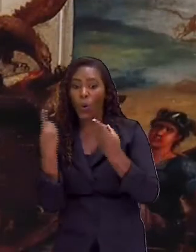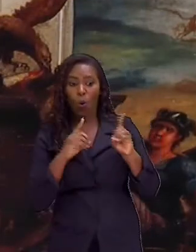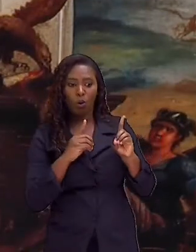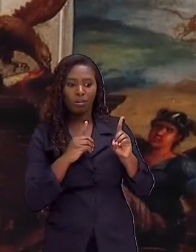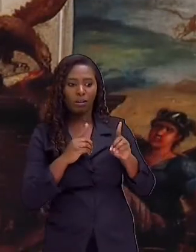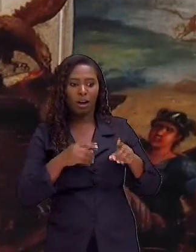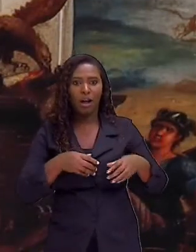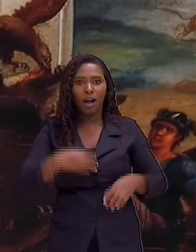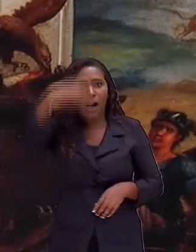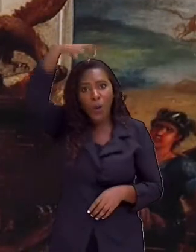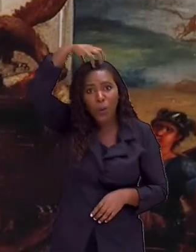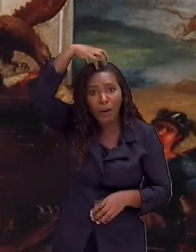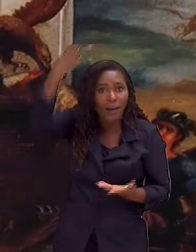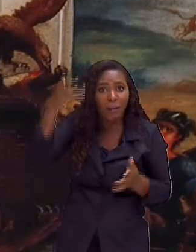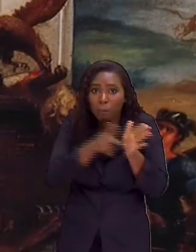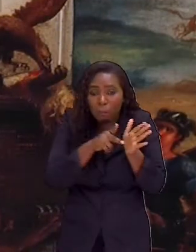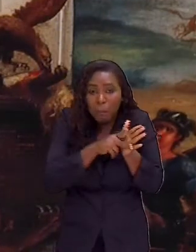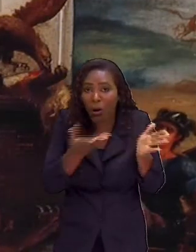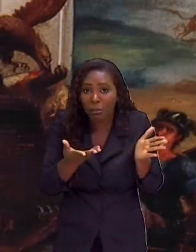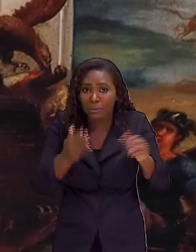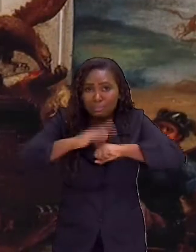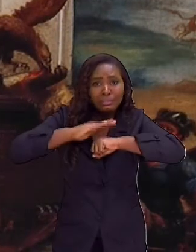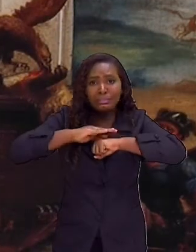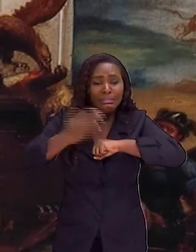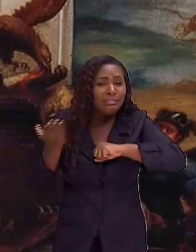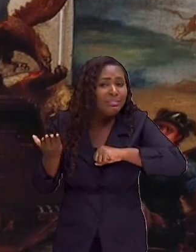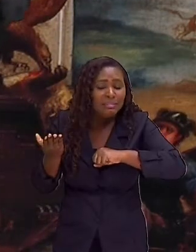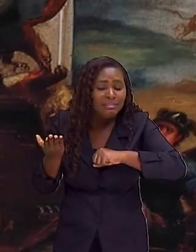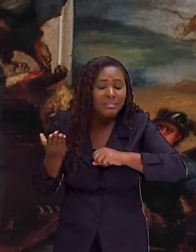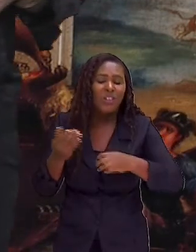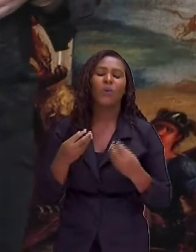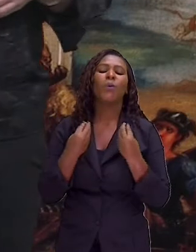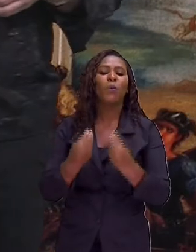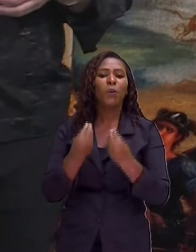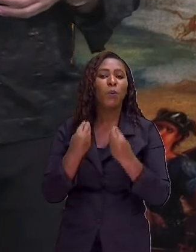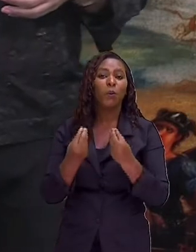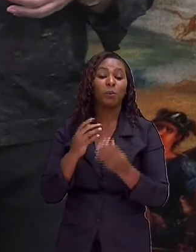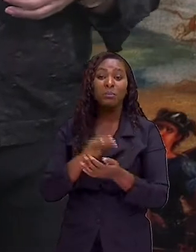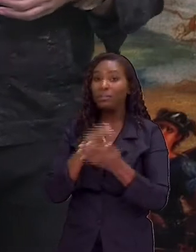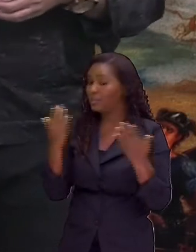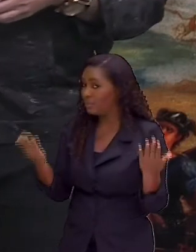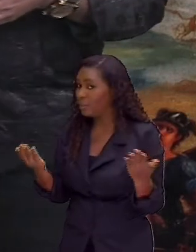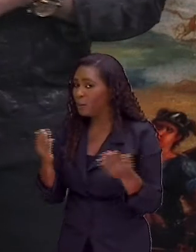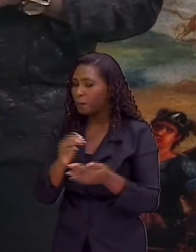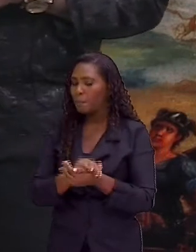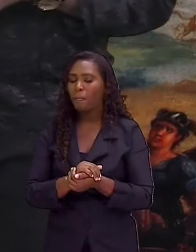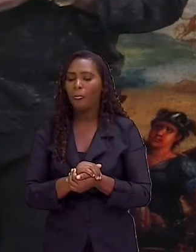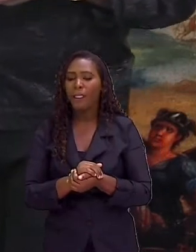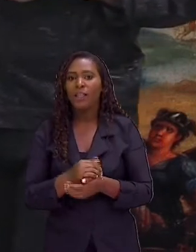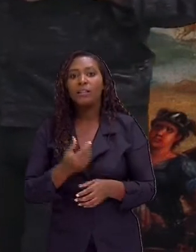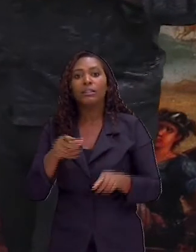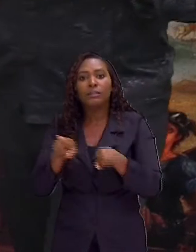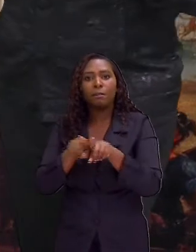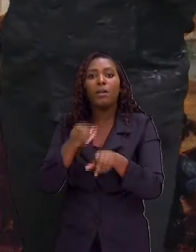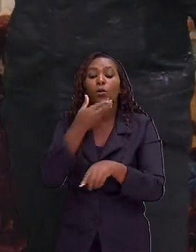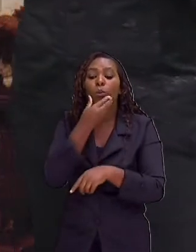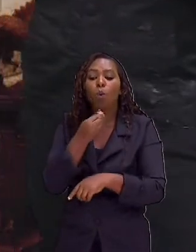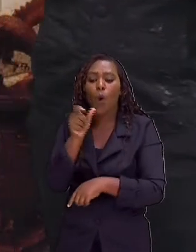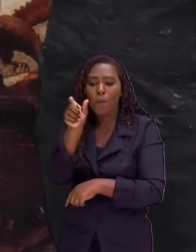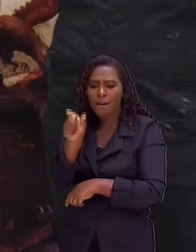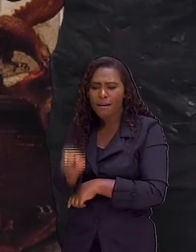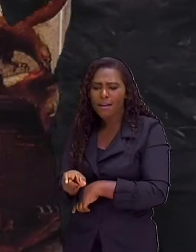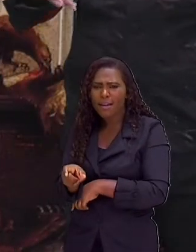coloniais, Agustín Iturbide implementou um projeto de reforma política que ficou